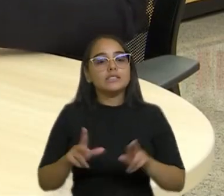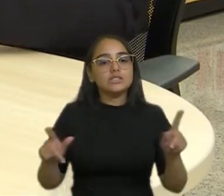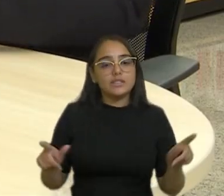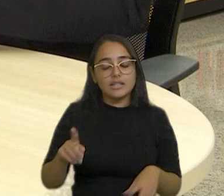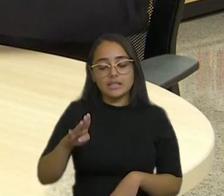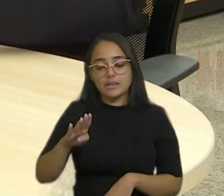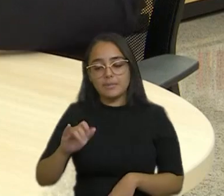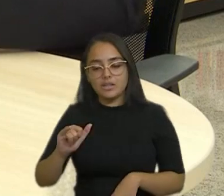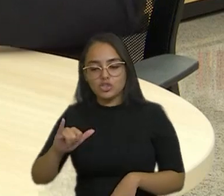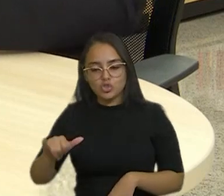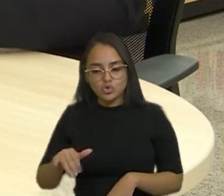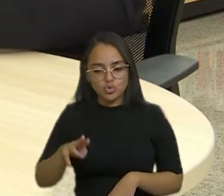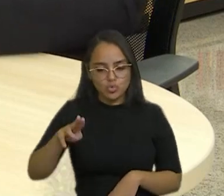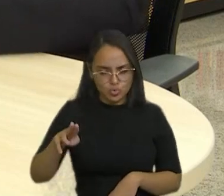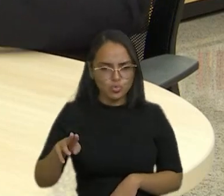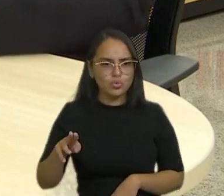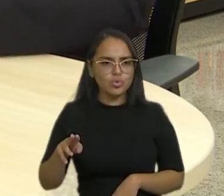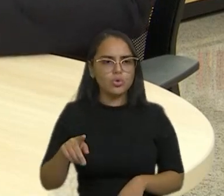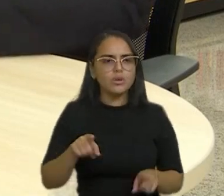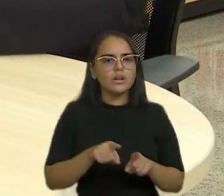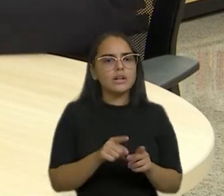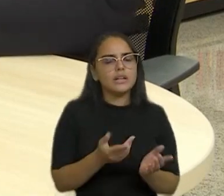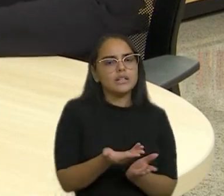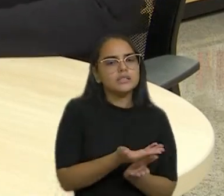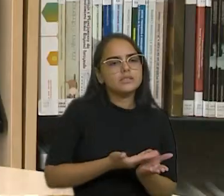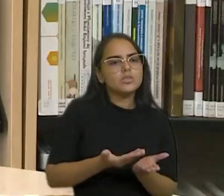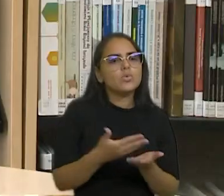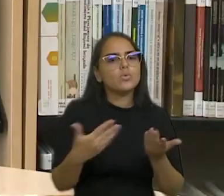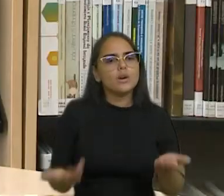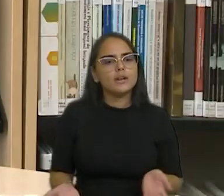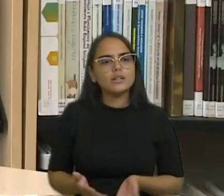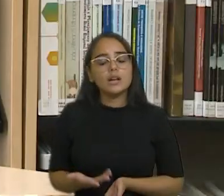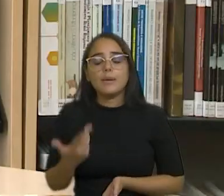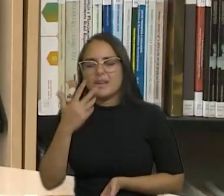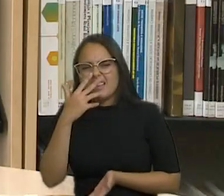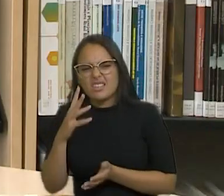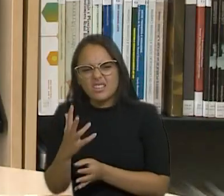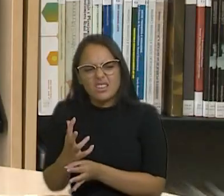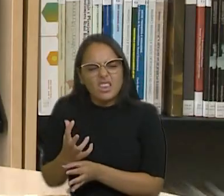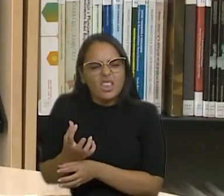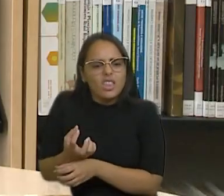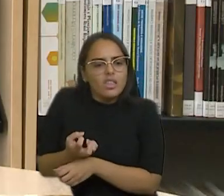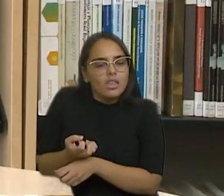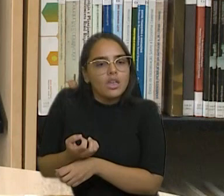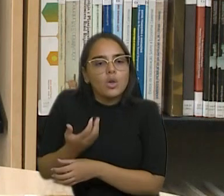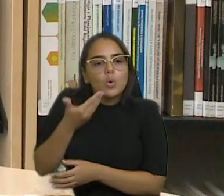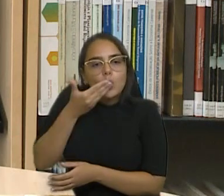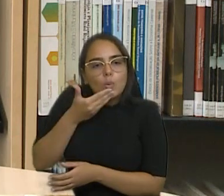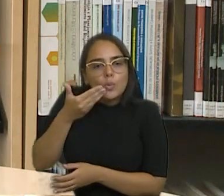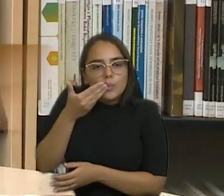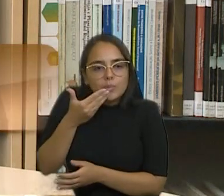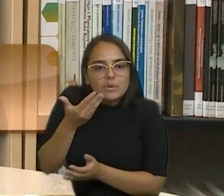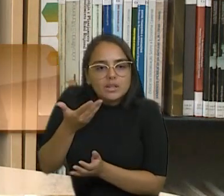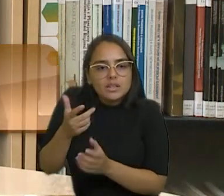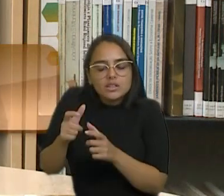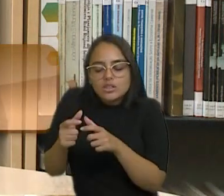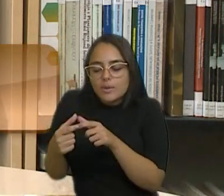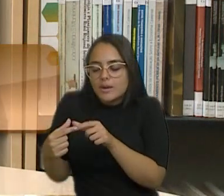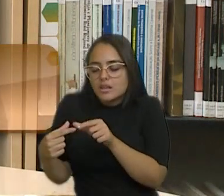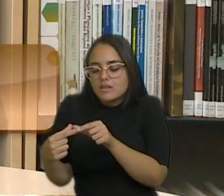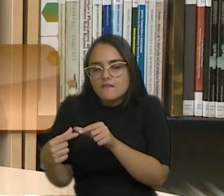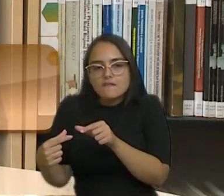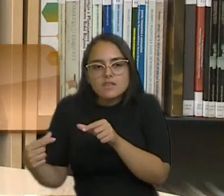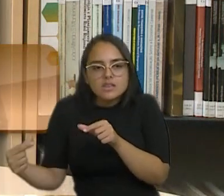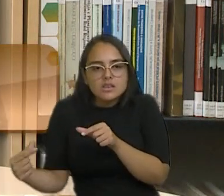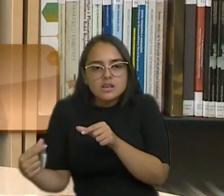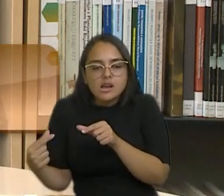o seu beiju é mais, né, é crocante, sequinho, né? O beijo seco, né? O beijo seco, o beijo de forno, ele é fininho,